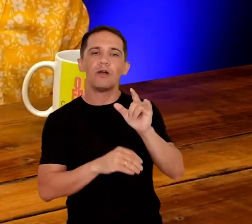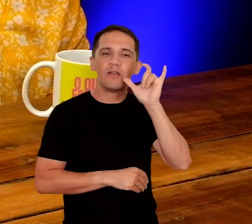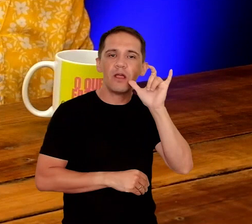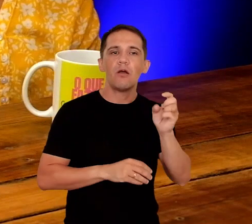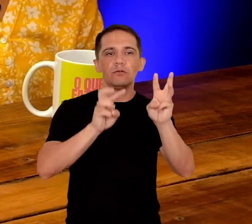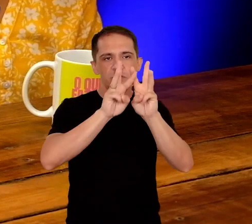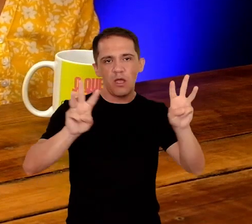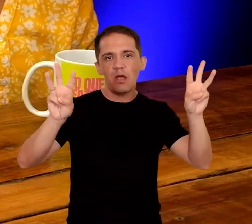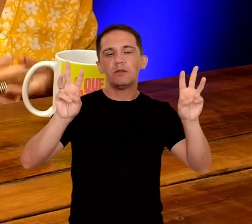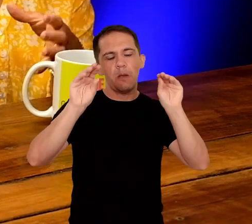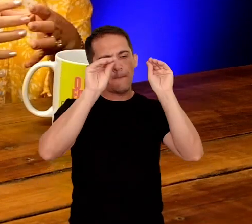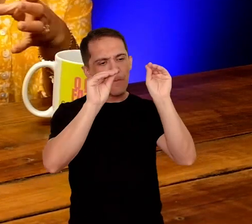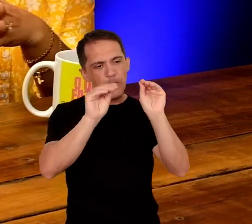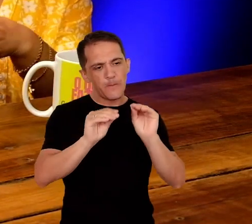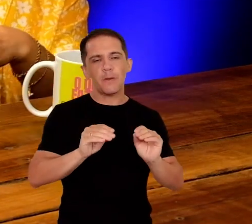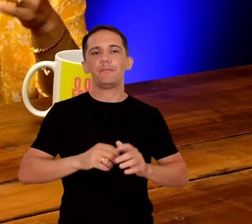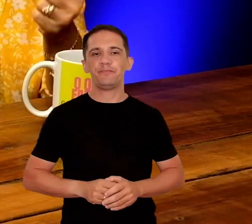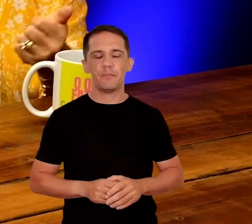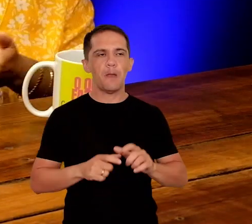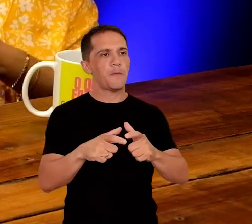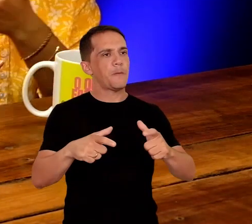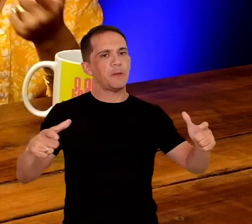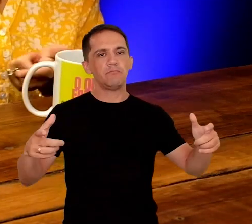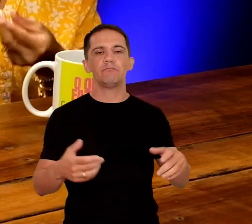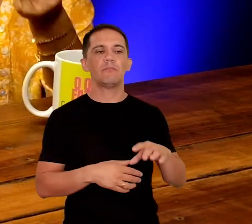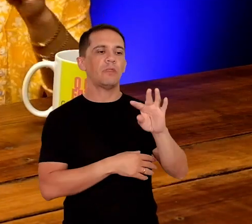sinal oficial. Aí eles têm também um Instagram,